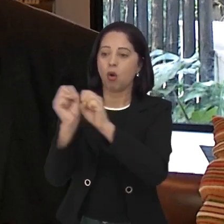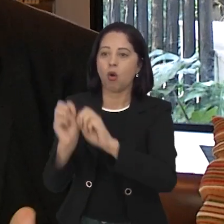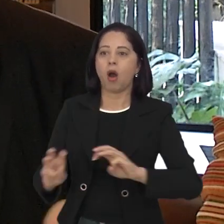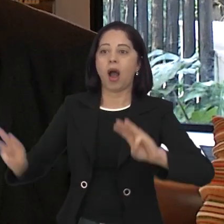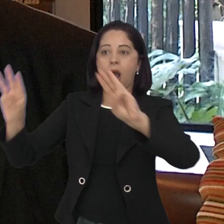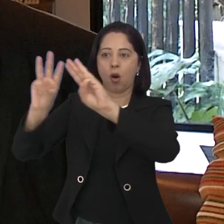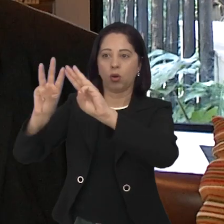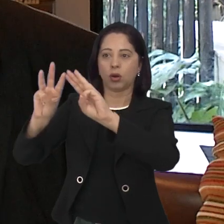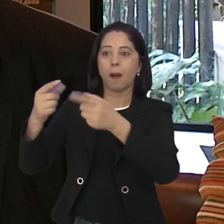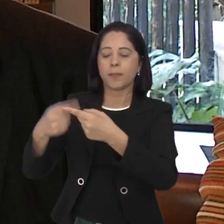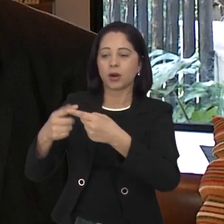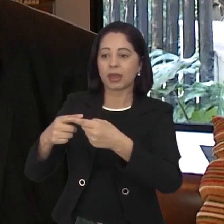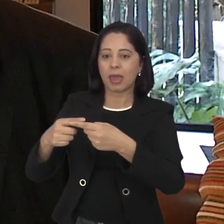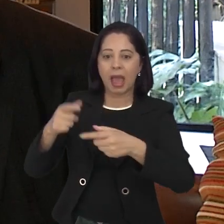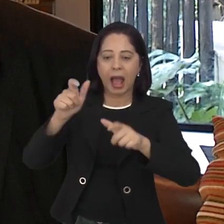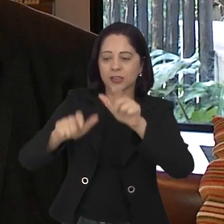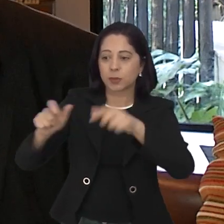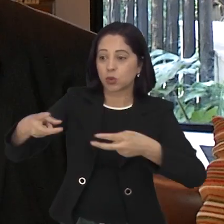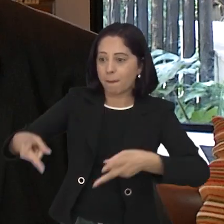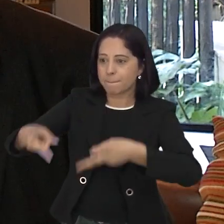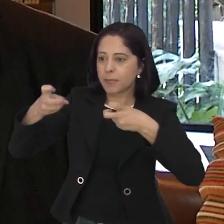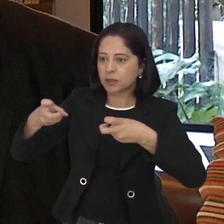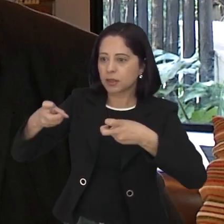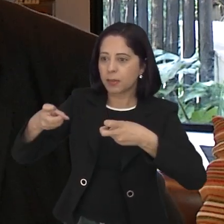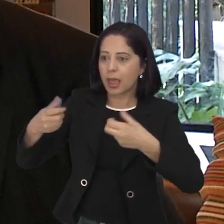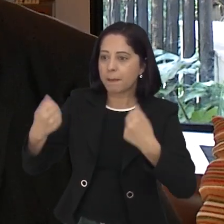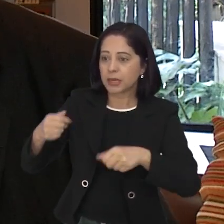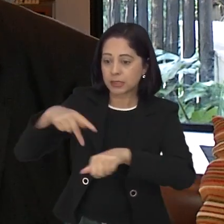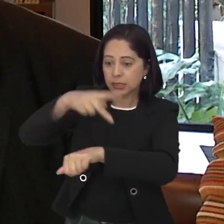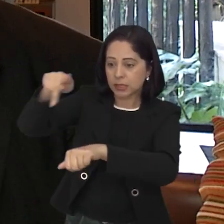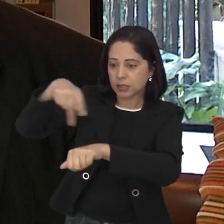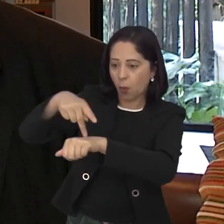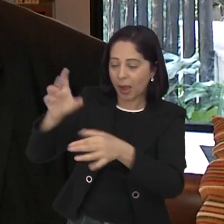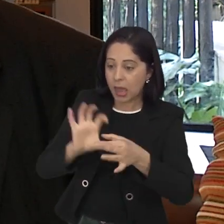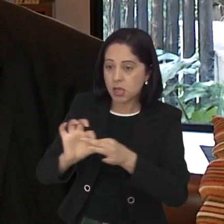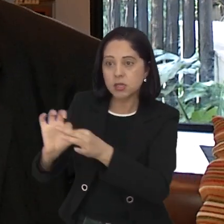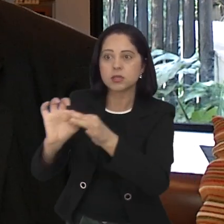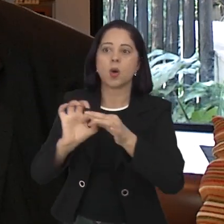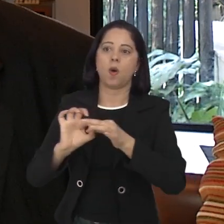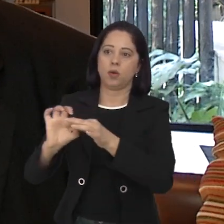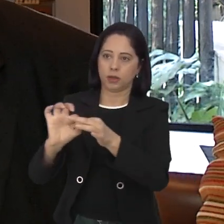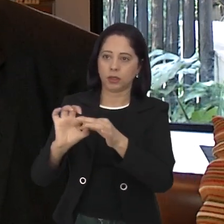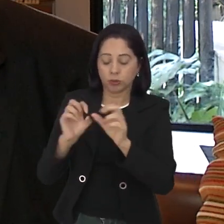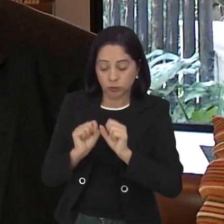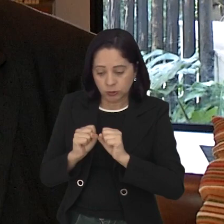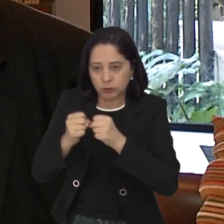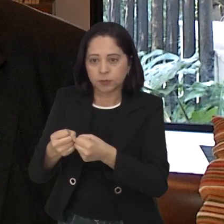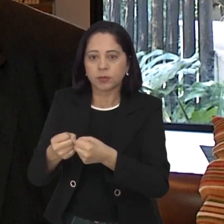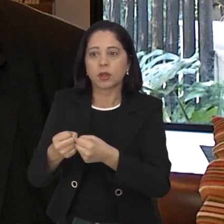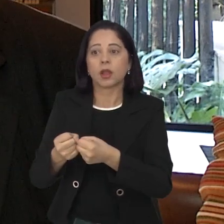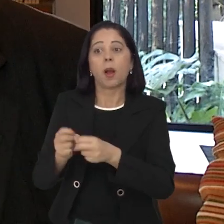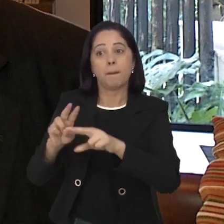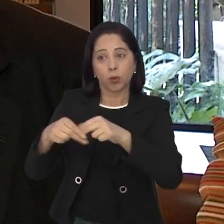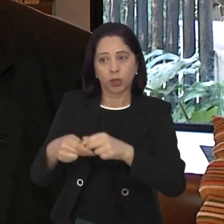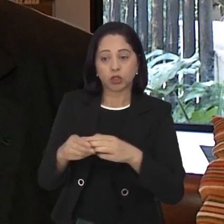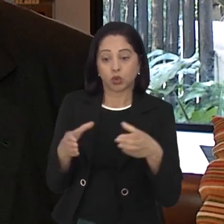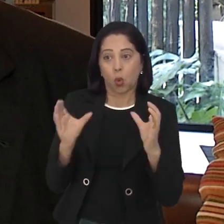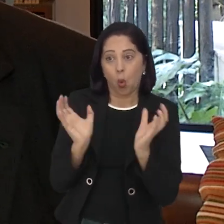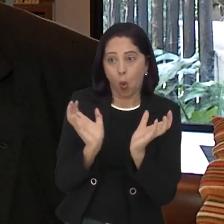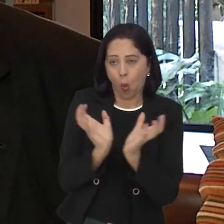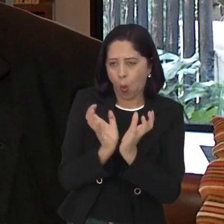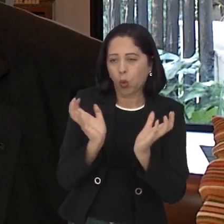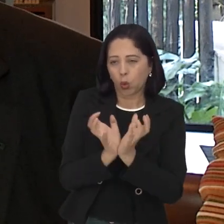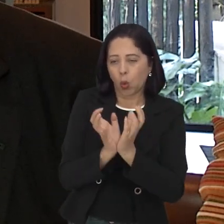porque a sociedade internacional viu que era preciso uma união de estados ali de esforços por isso que o Conselho de Segurança da